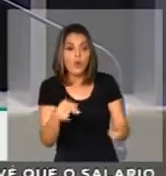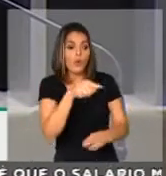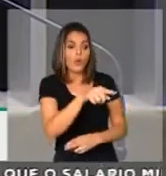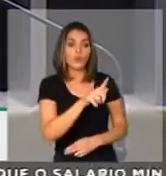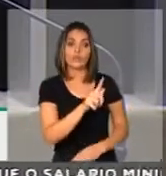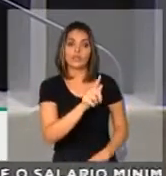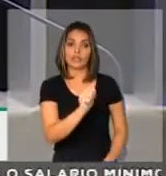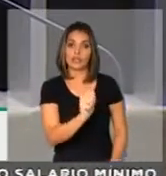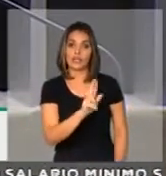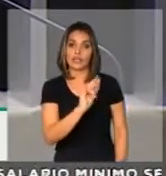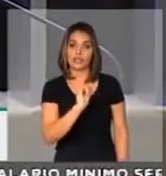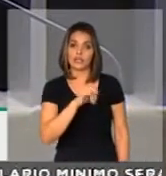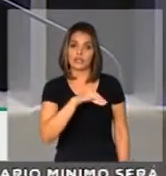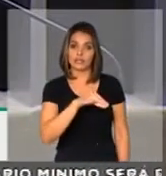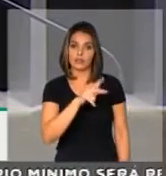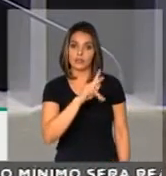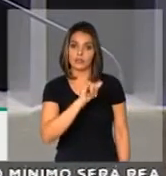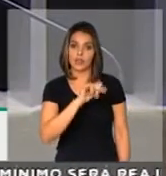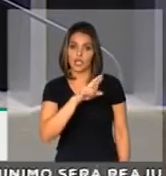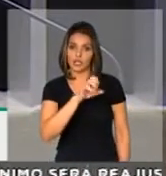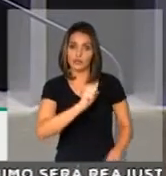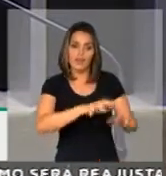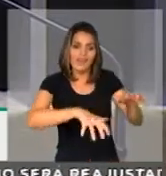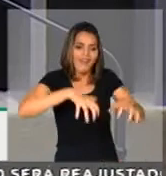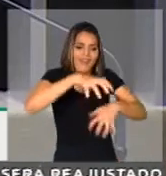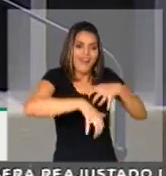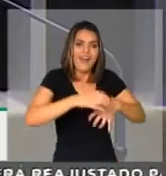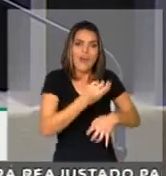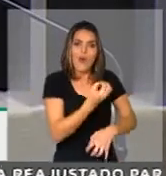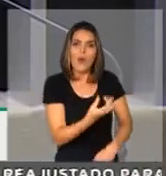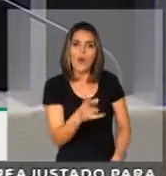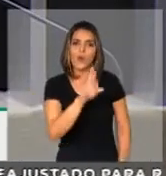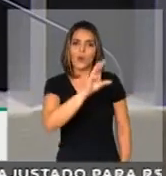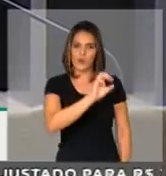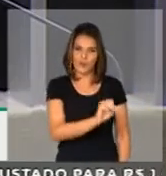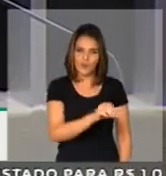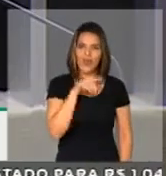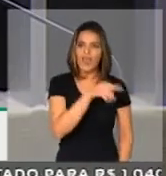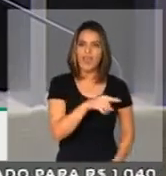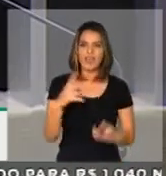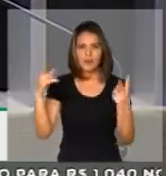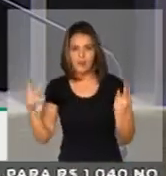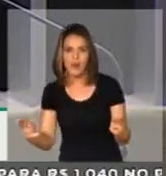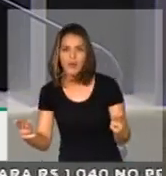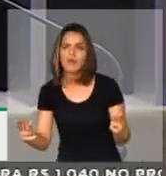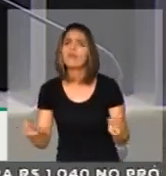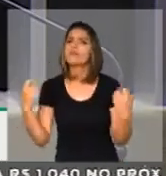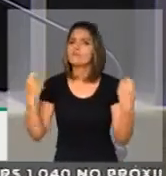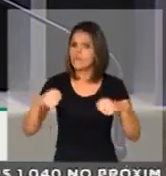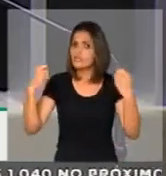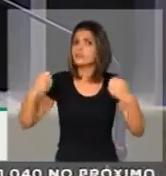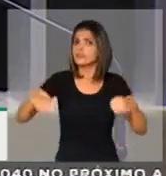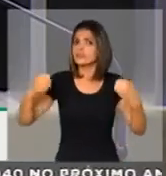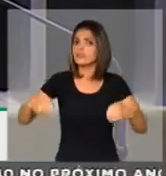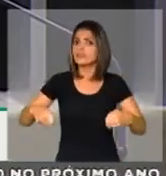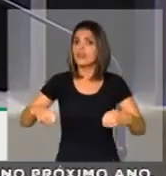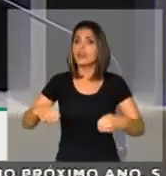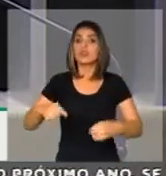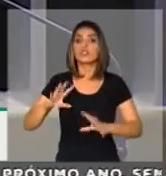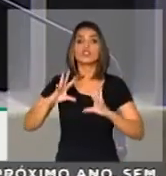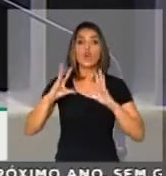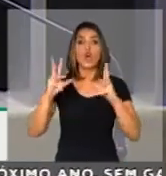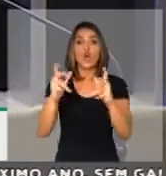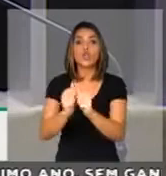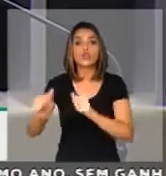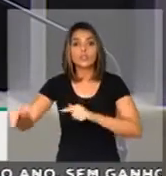de que a aposentadoria diferenciada seria apenas para o trabalhador rural. Desta forma, não restará dúvida de que todos os